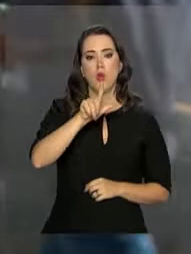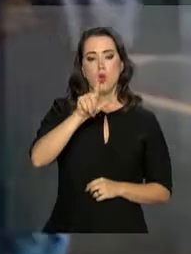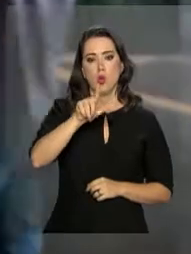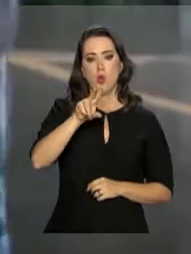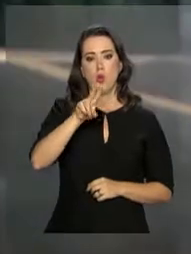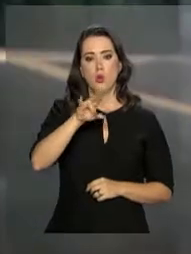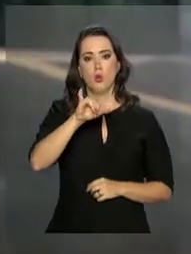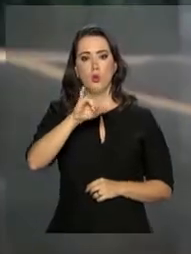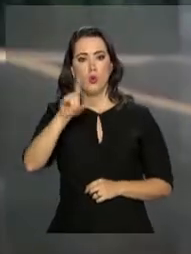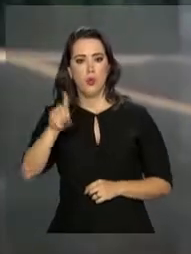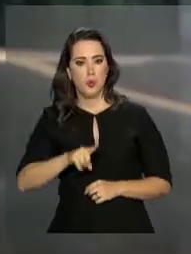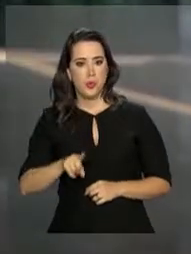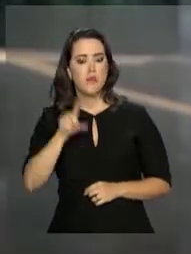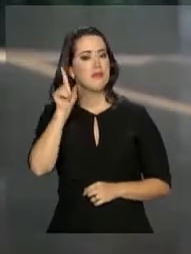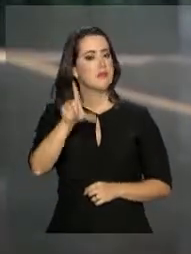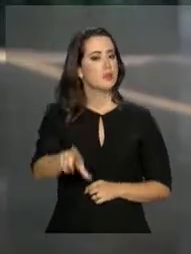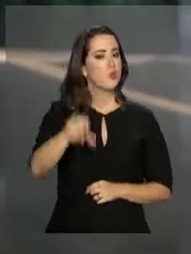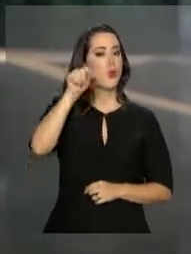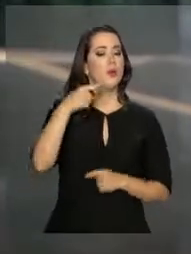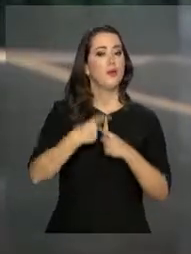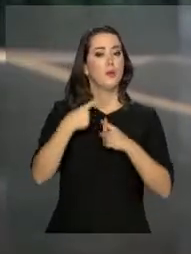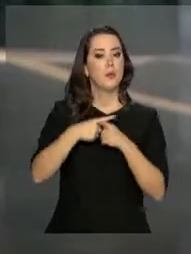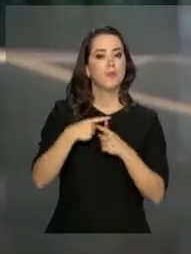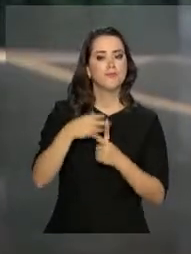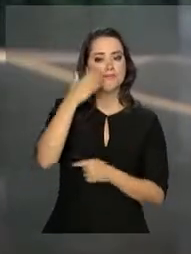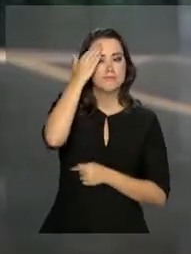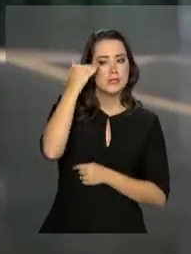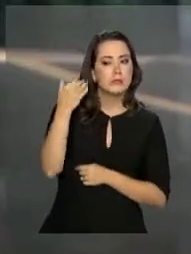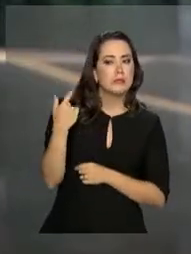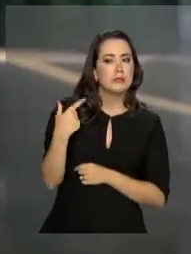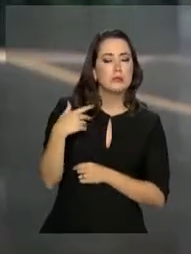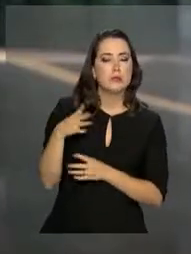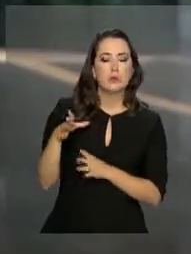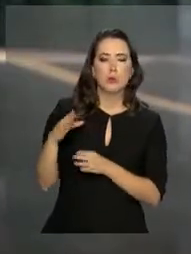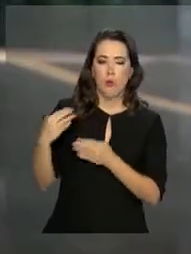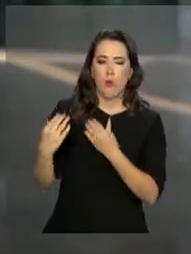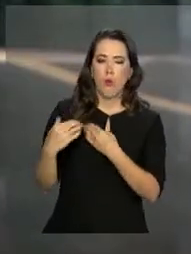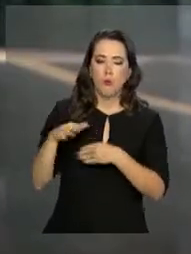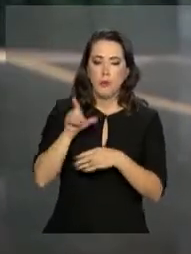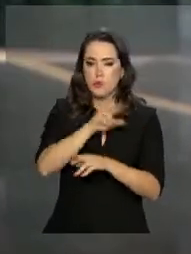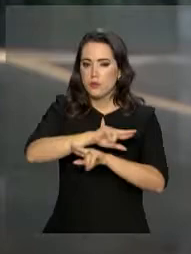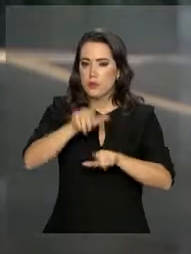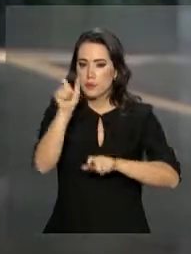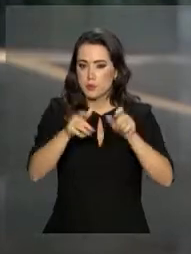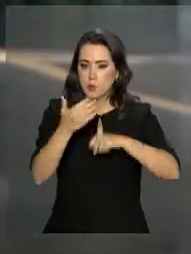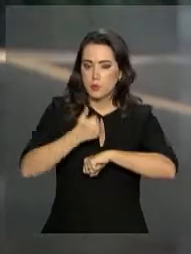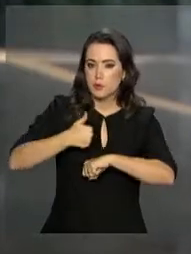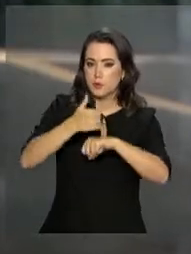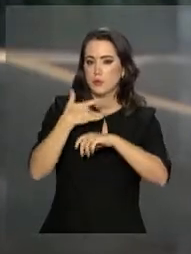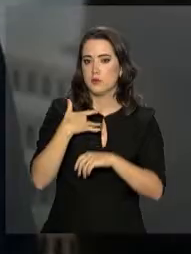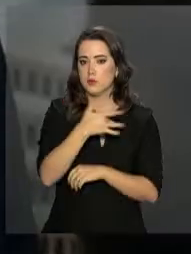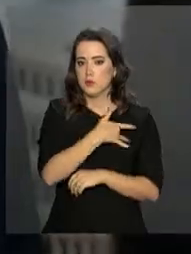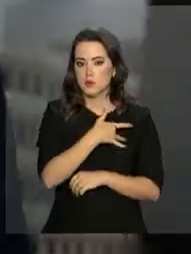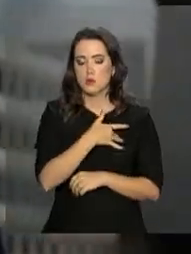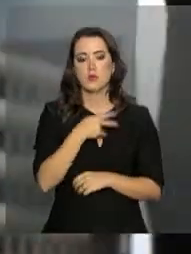foi feita após ouvir especialistas e profissionais da área da saúde